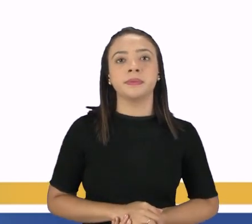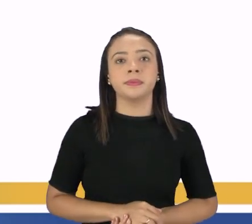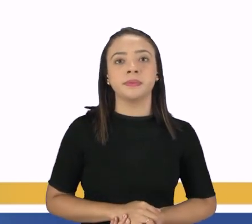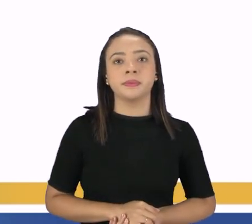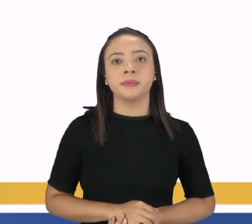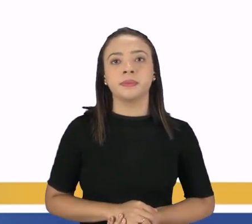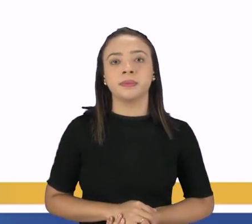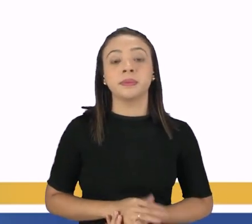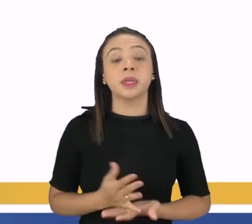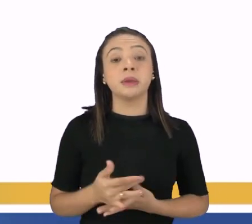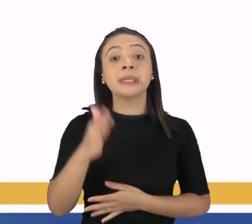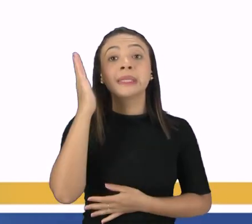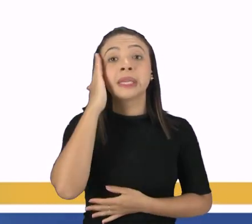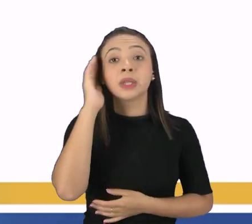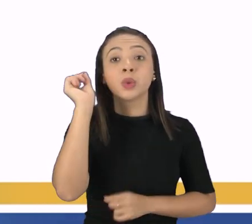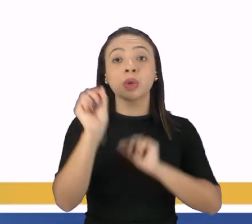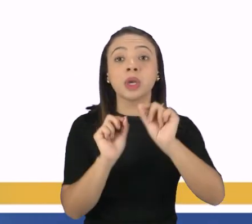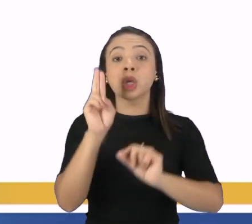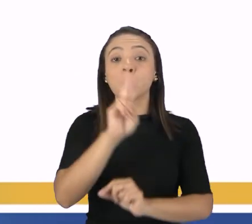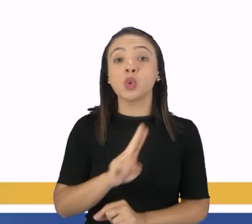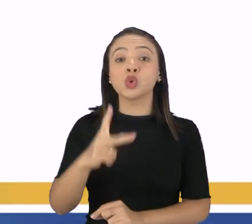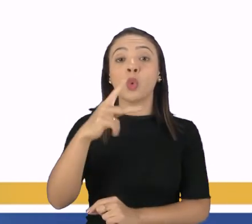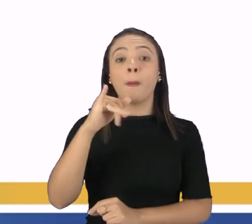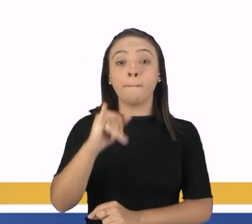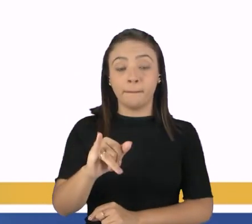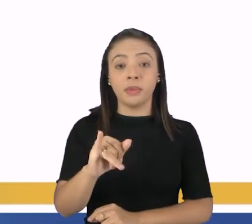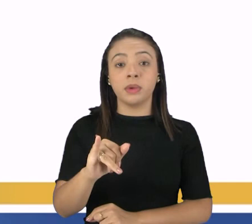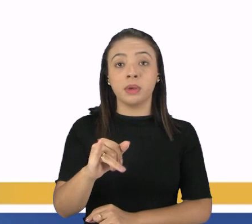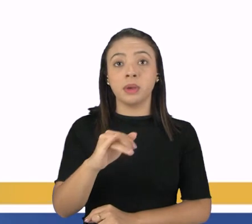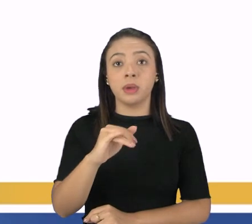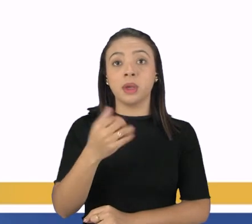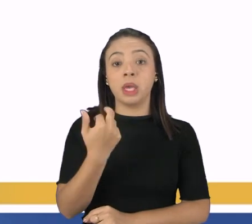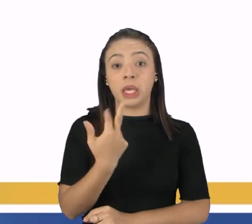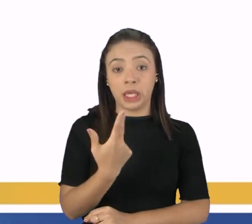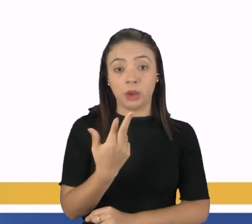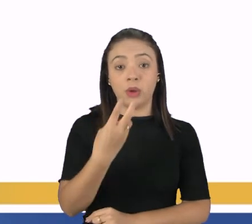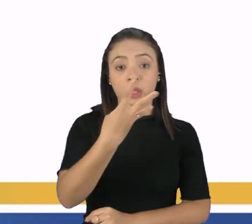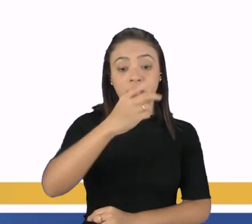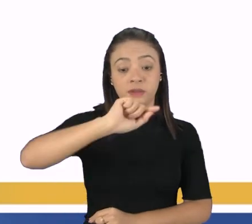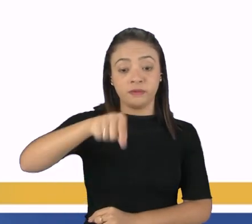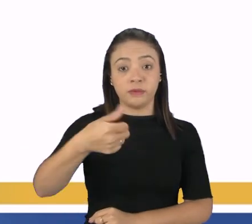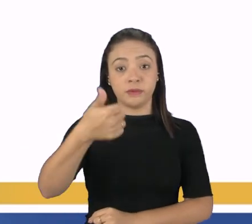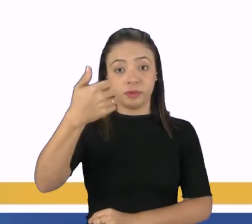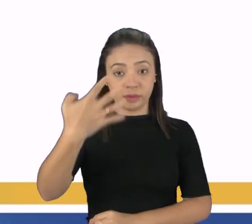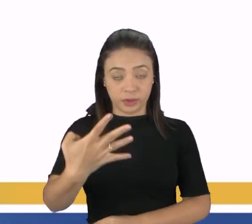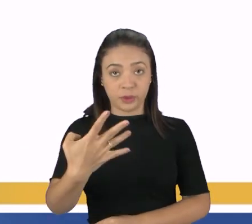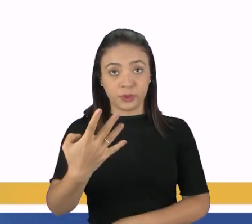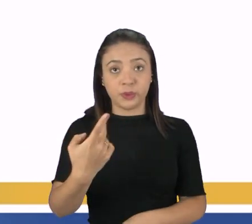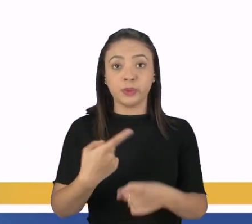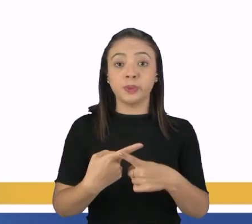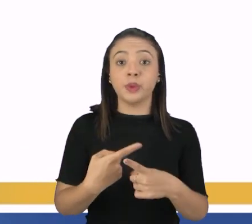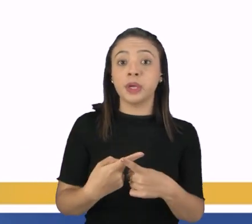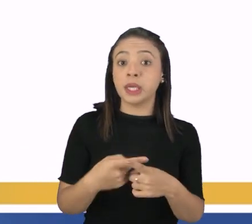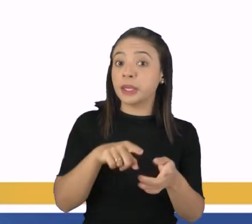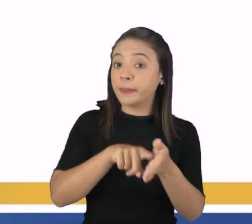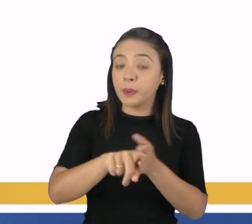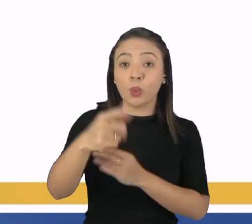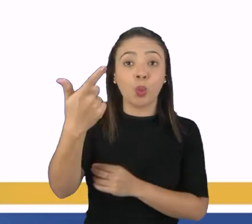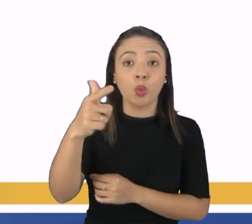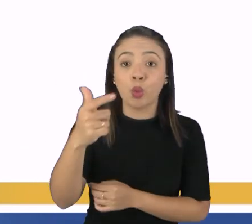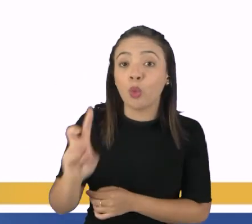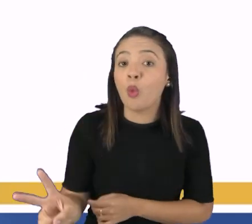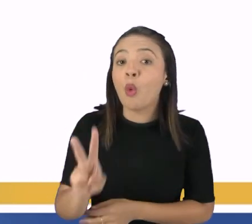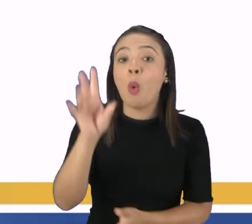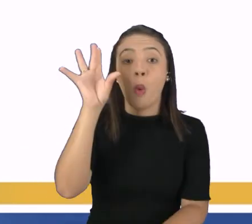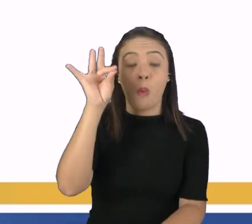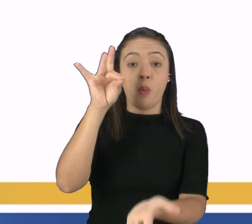bem. Então, agora nós utilizaremos um π igual a 3,14, já que a questão não informou um valor